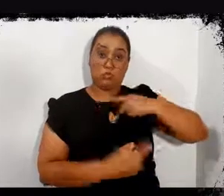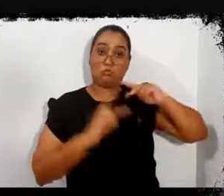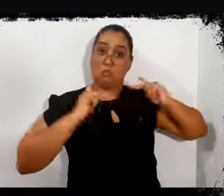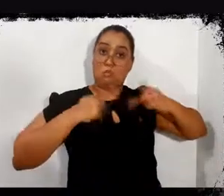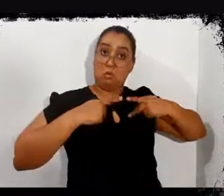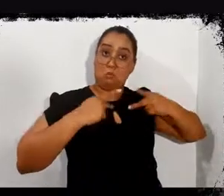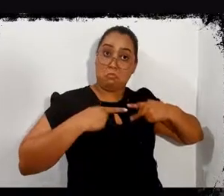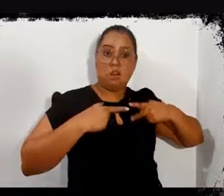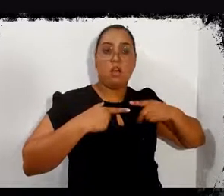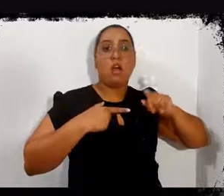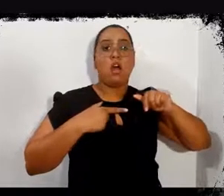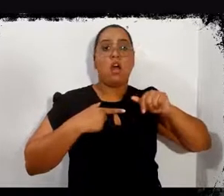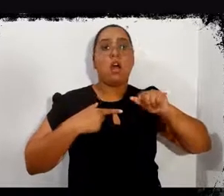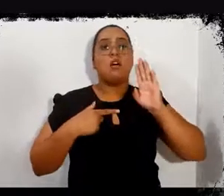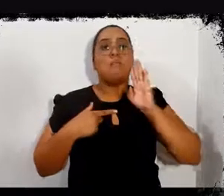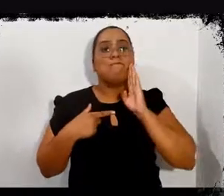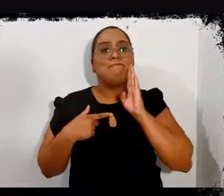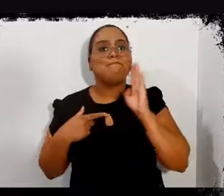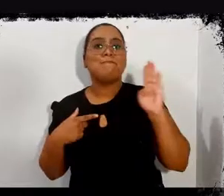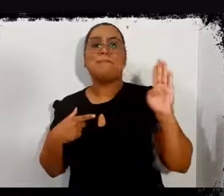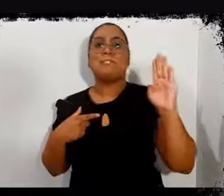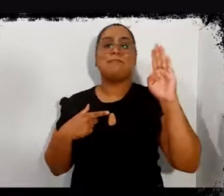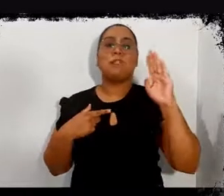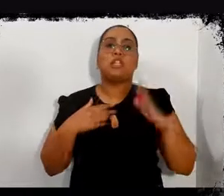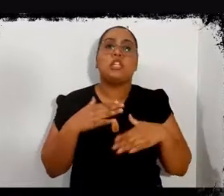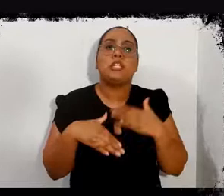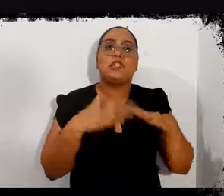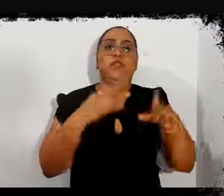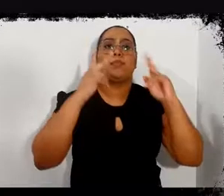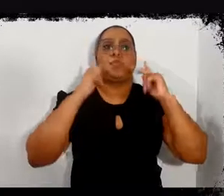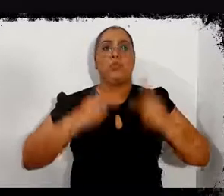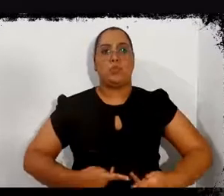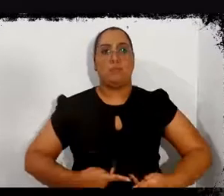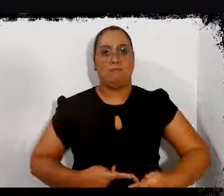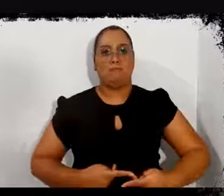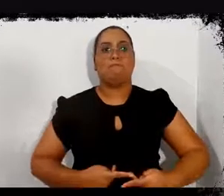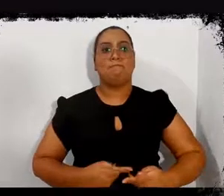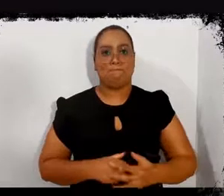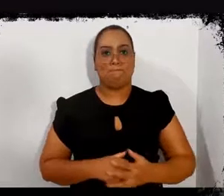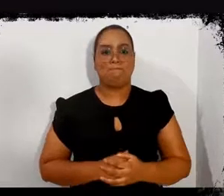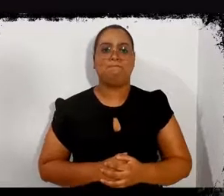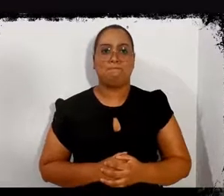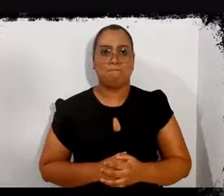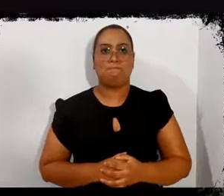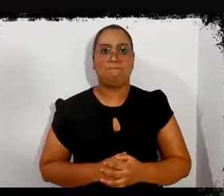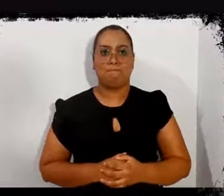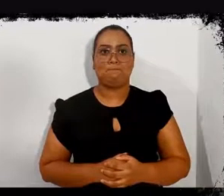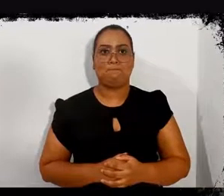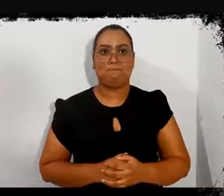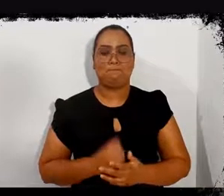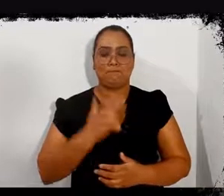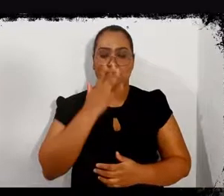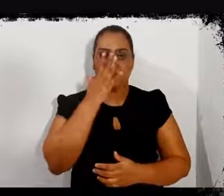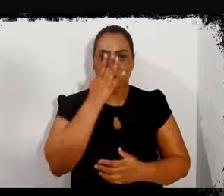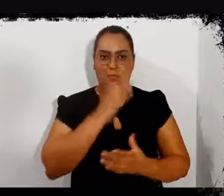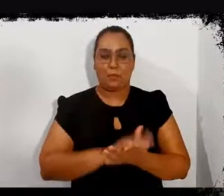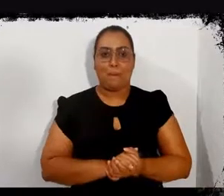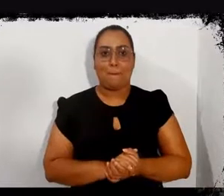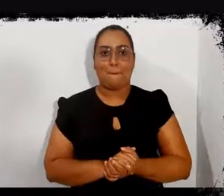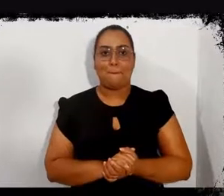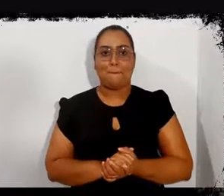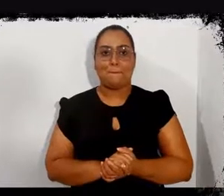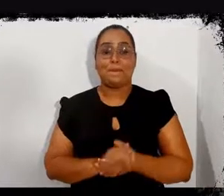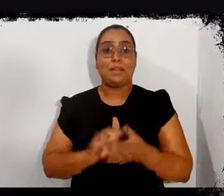mandala é uma representação circular, geométrica, da